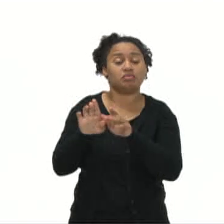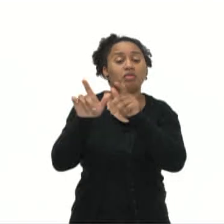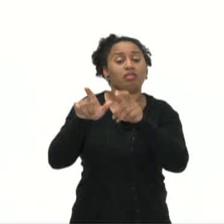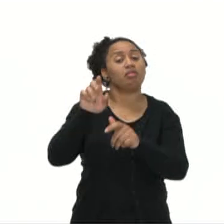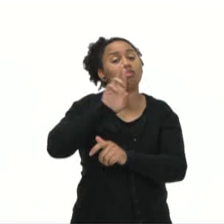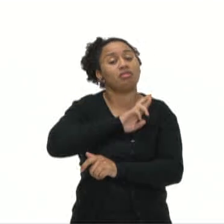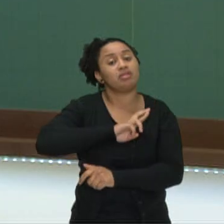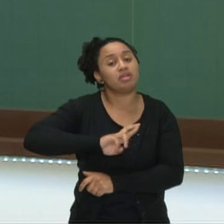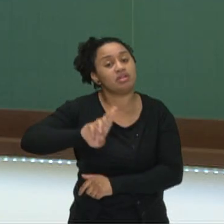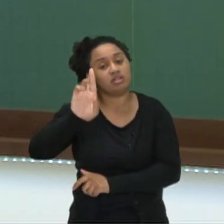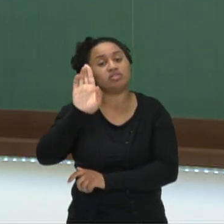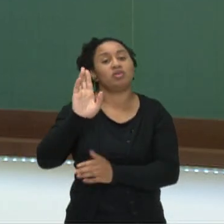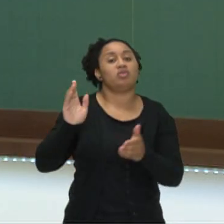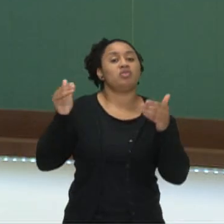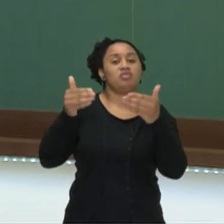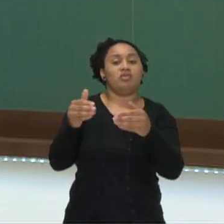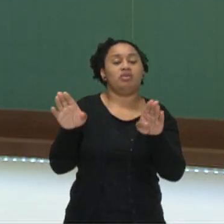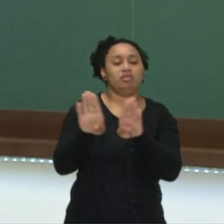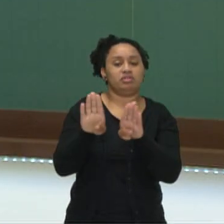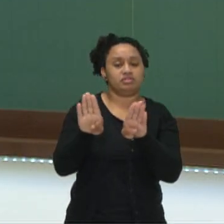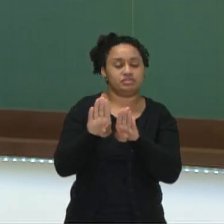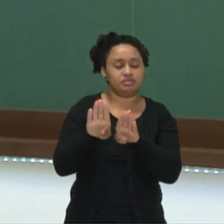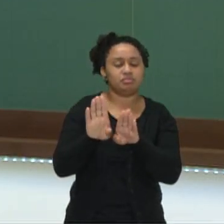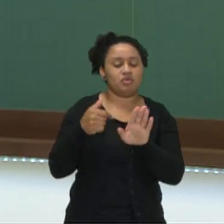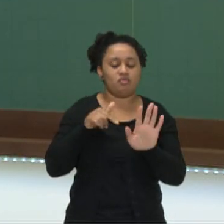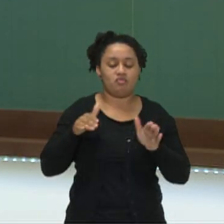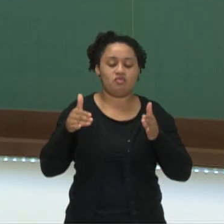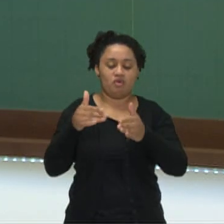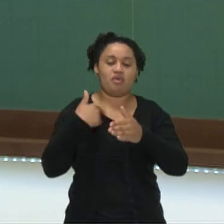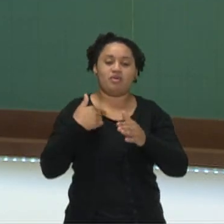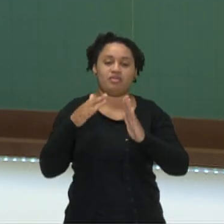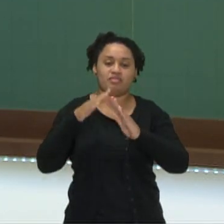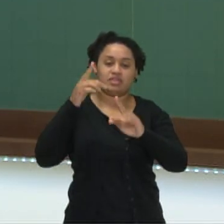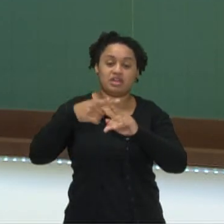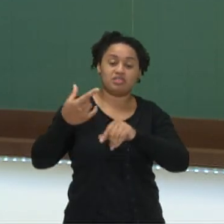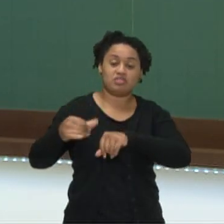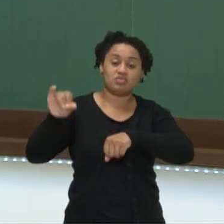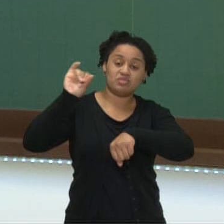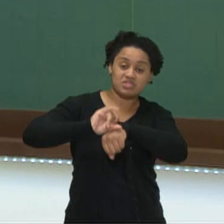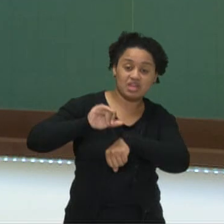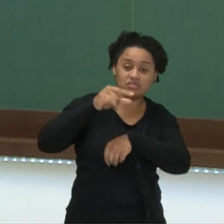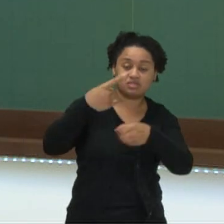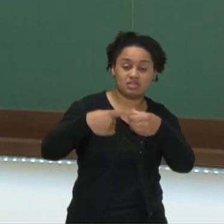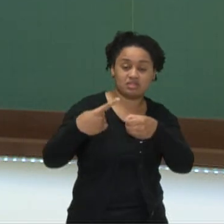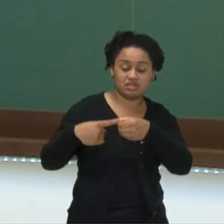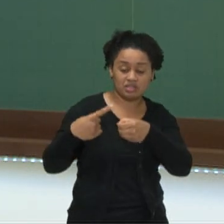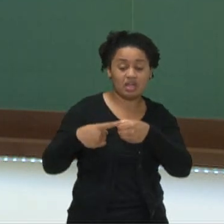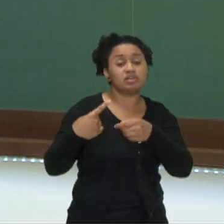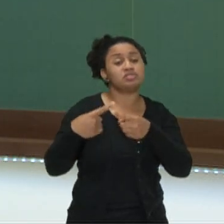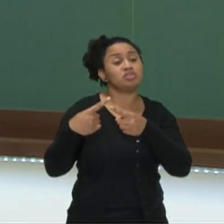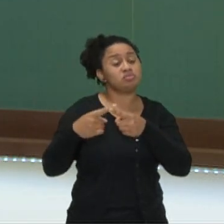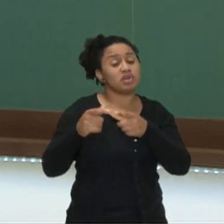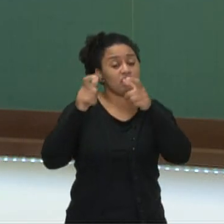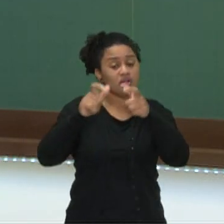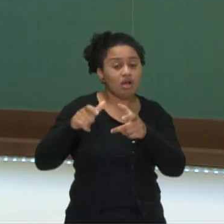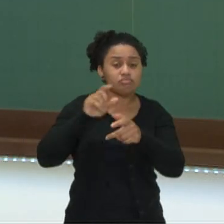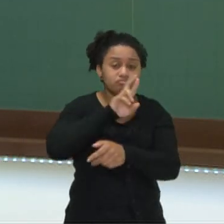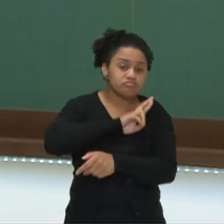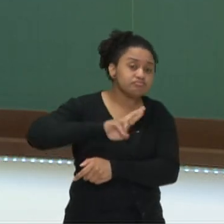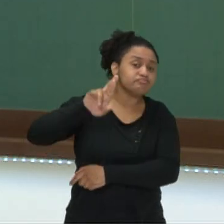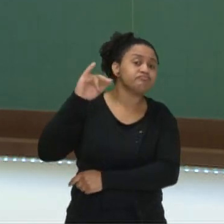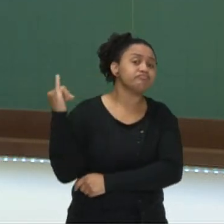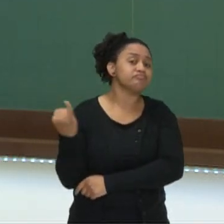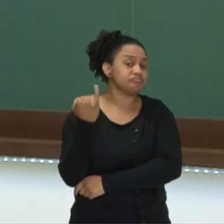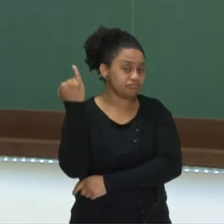religiosos também, pessoal. Essa ideia da igreja ali no centro de uma cidade, porque a cidade vai passar a ser um centro religioso